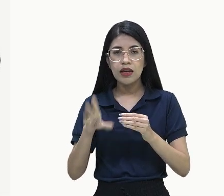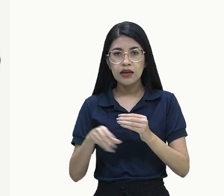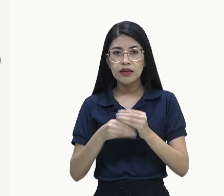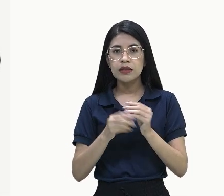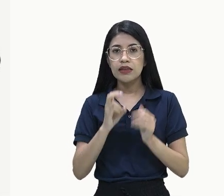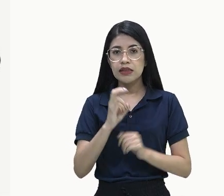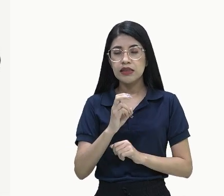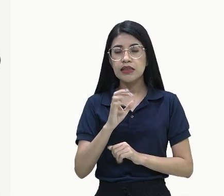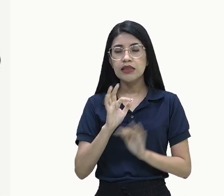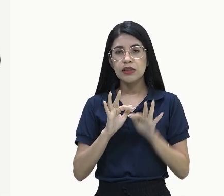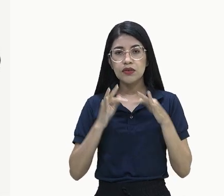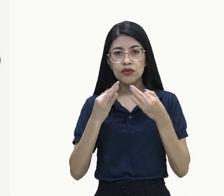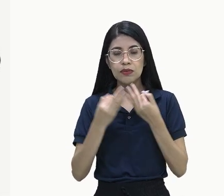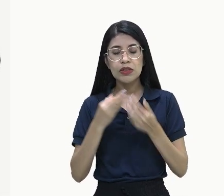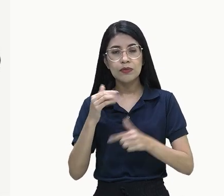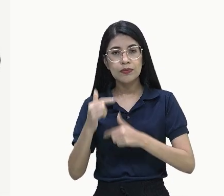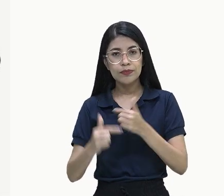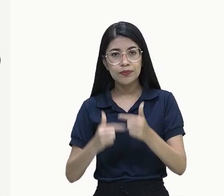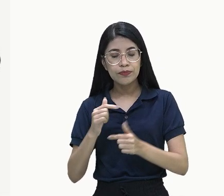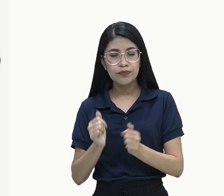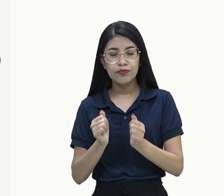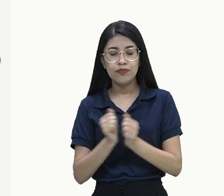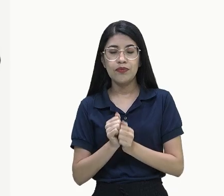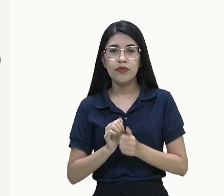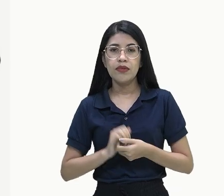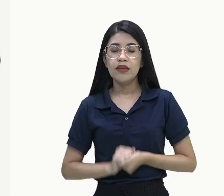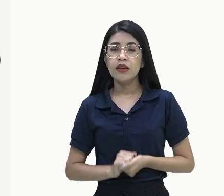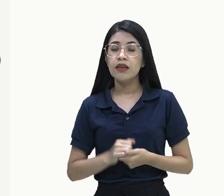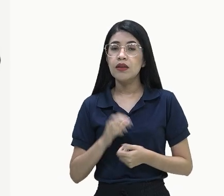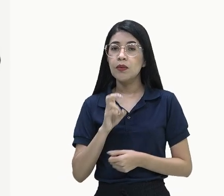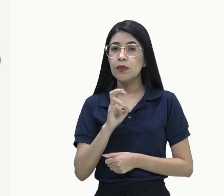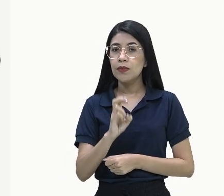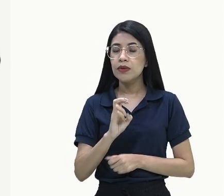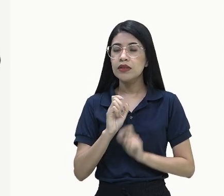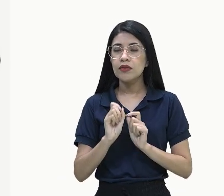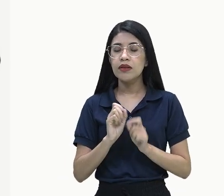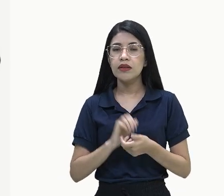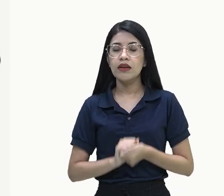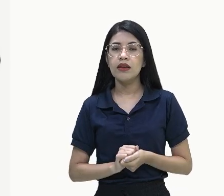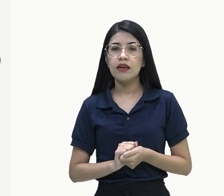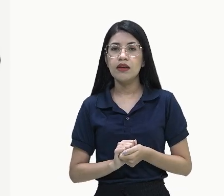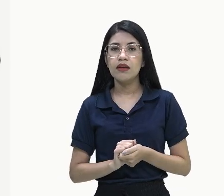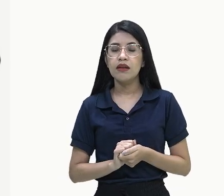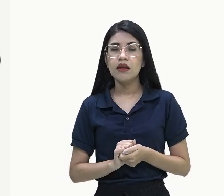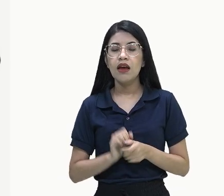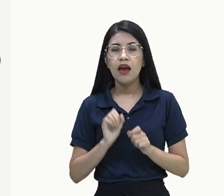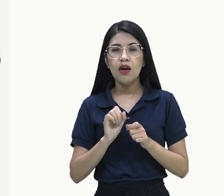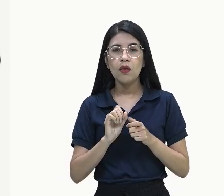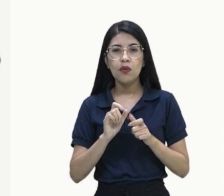trabalhar. Então, pessoal, esse 5, ele é o valor dual, é o coeficiente